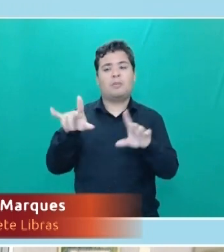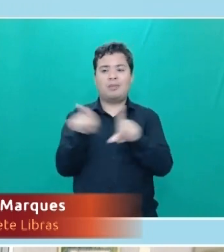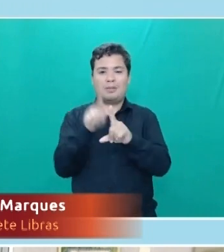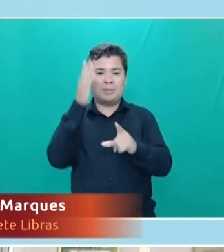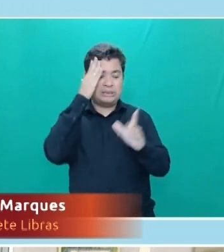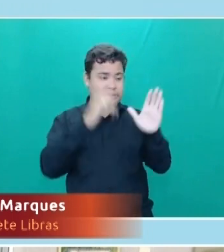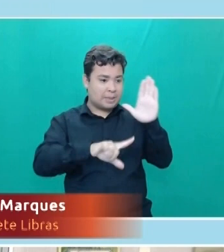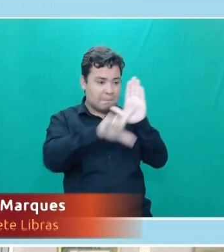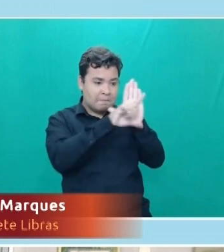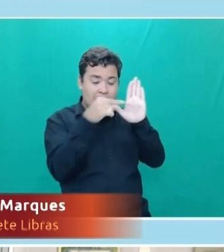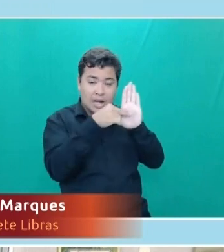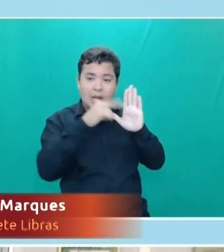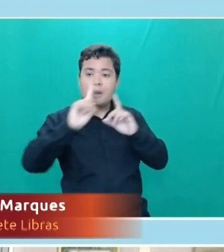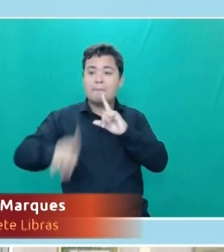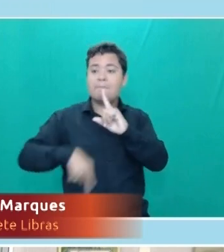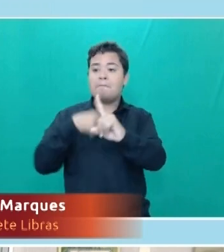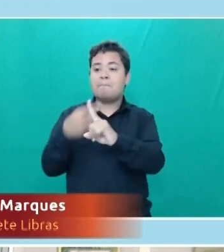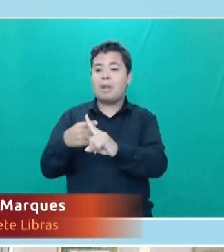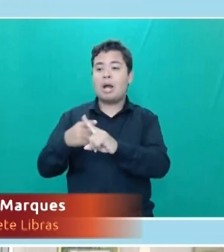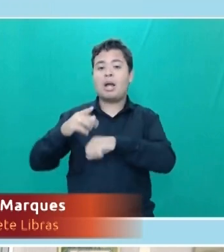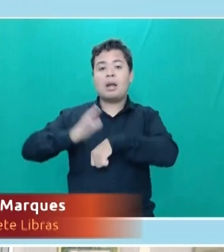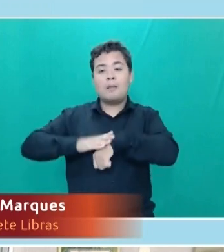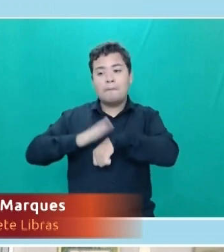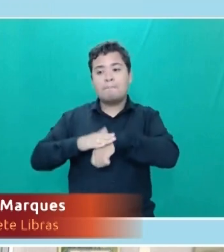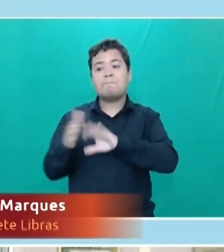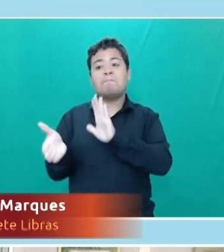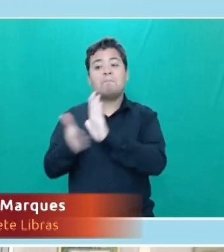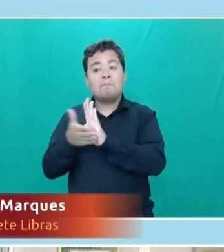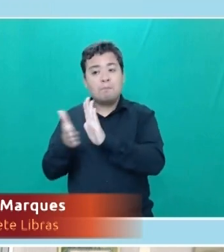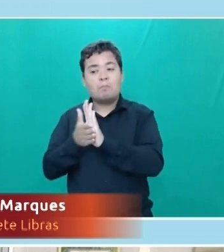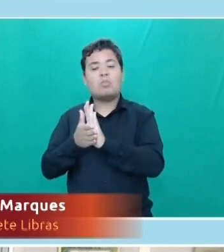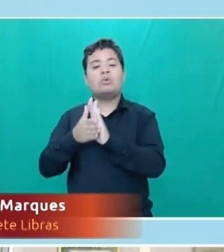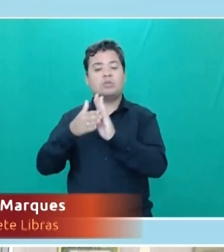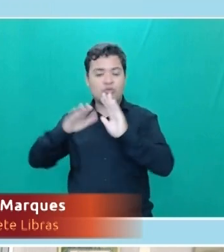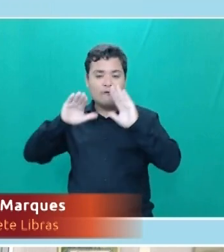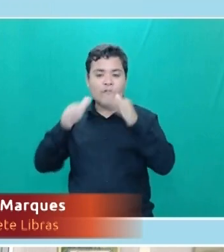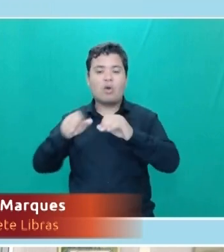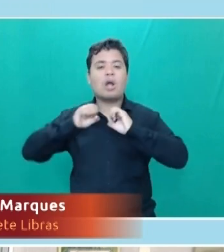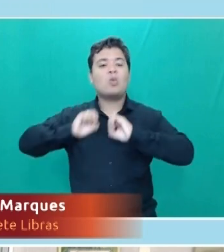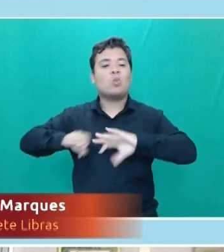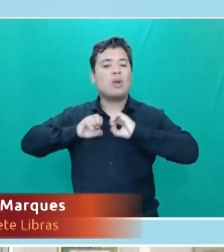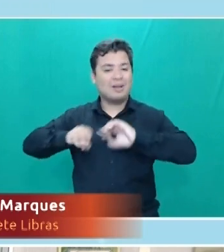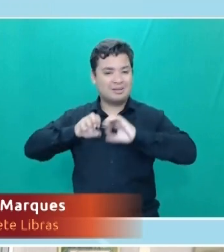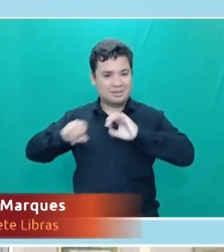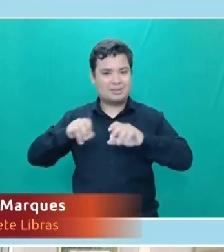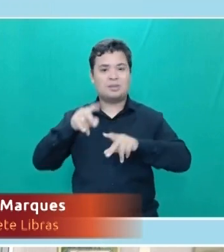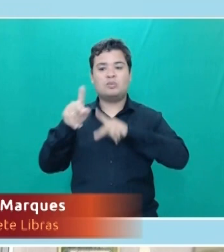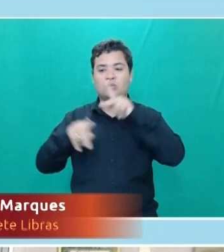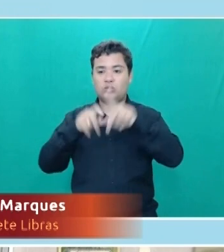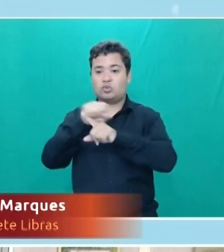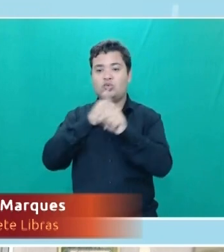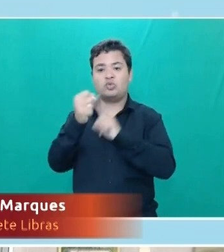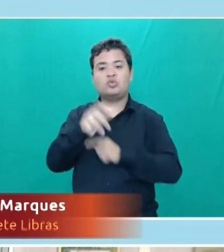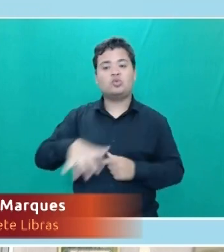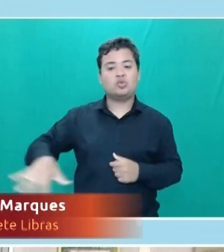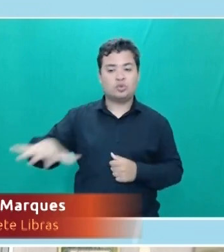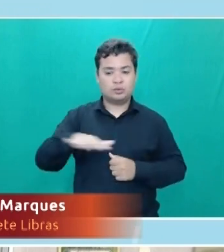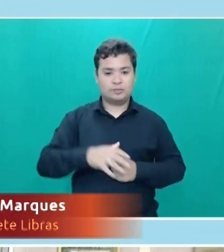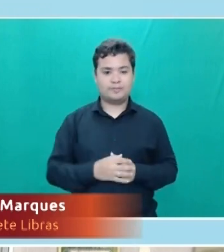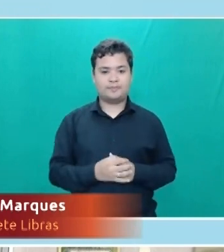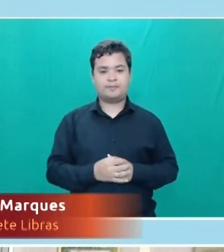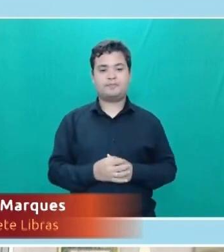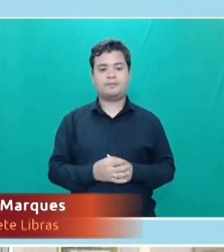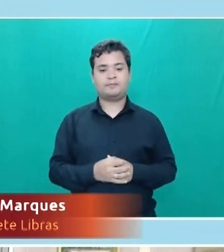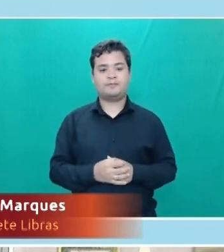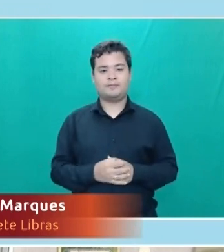não for acompanhada dessas outras políticas, principalmente de educação e direitos da nossa sociedade. Salomão, só para a gente também